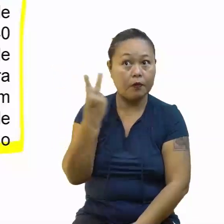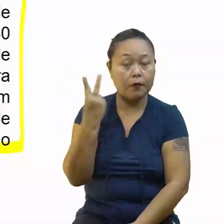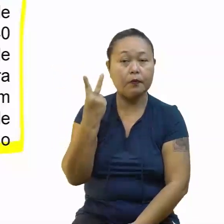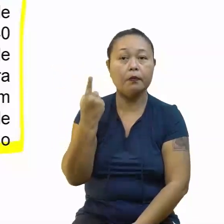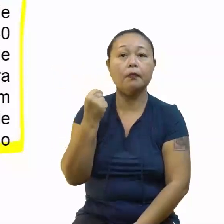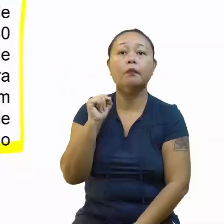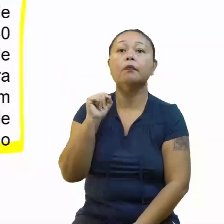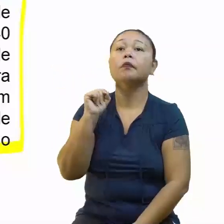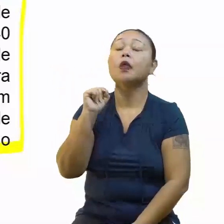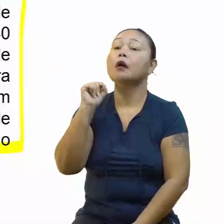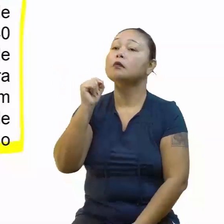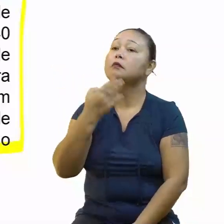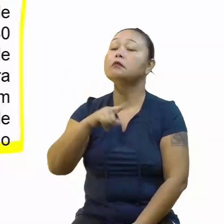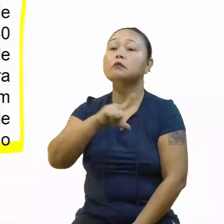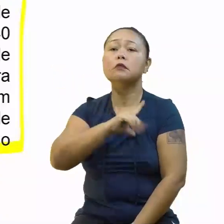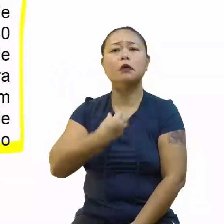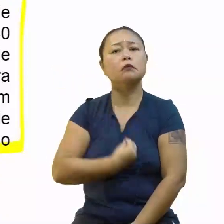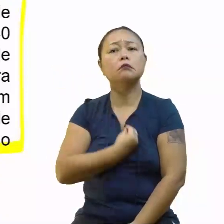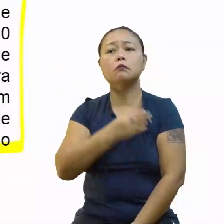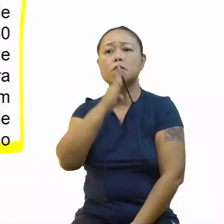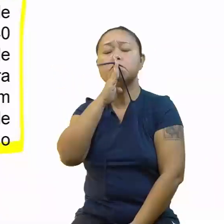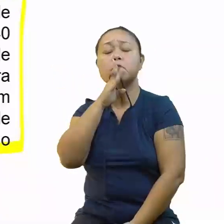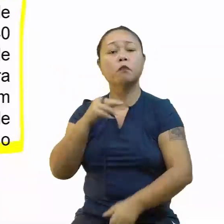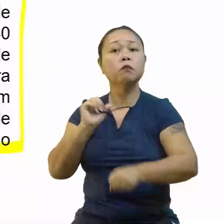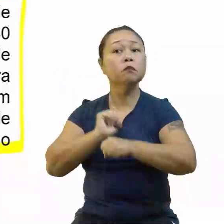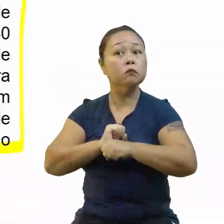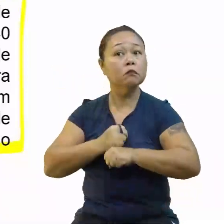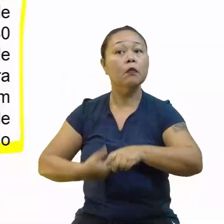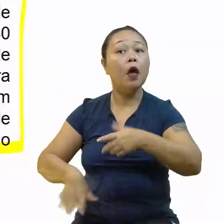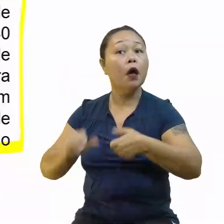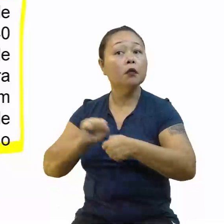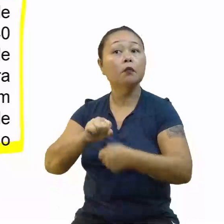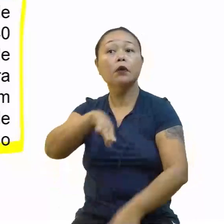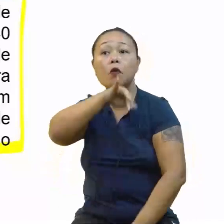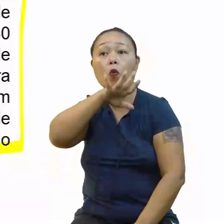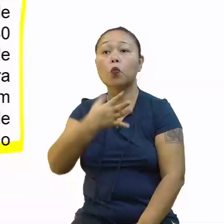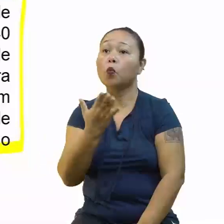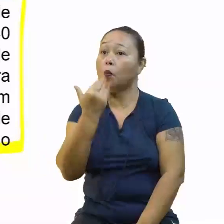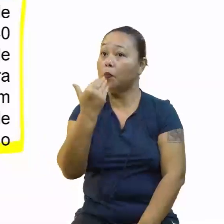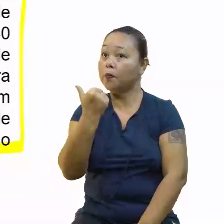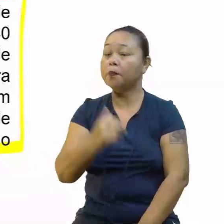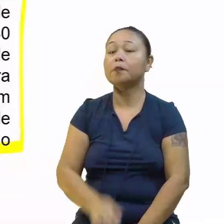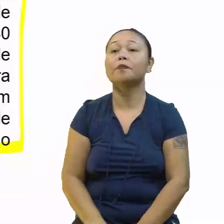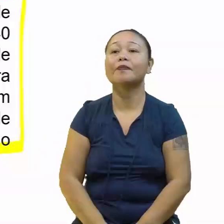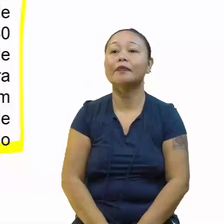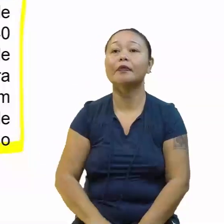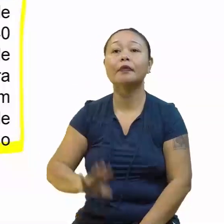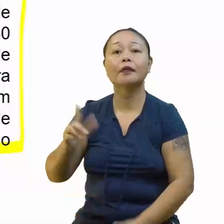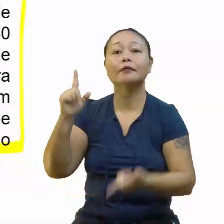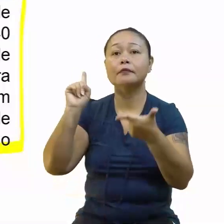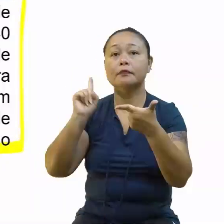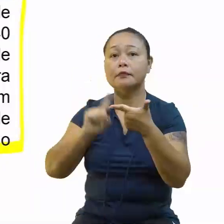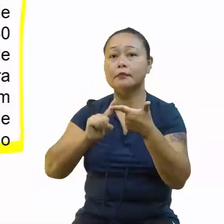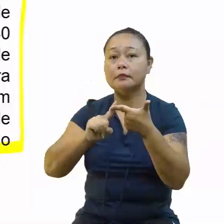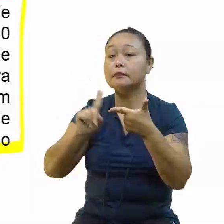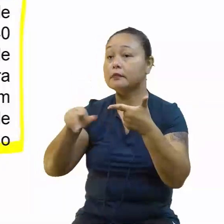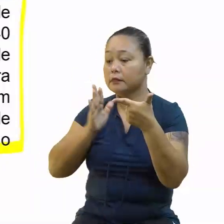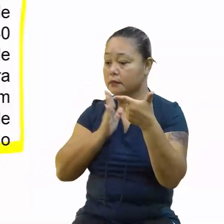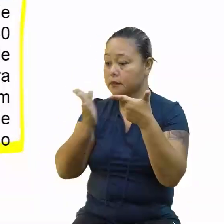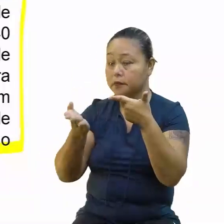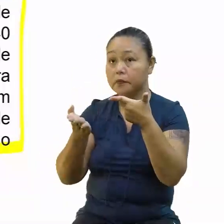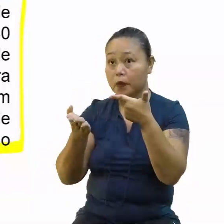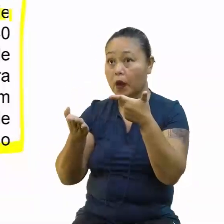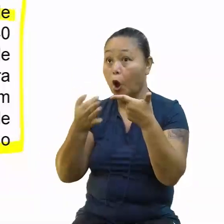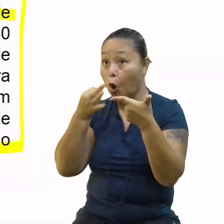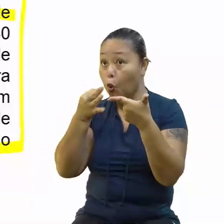ter uma vida sedentária e ter má alimentação. Segundo um médico especialista